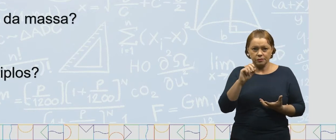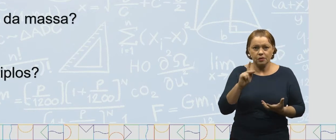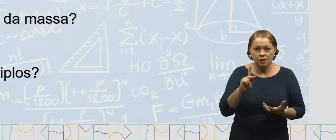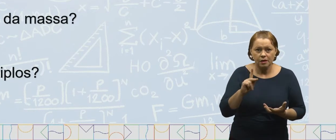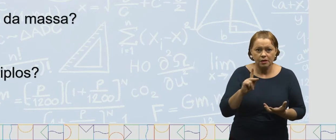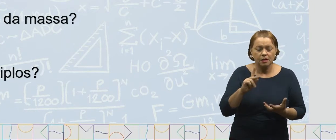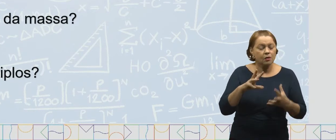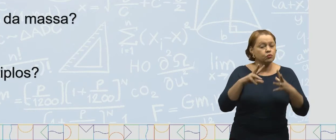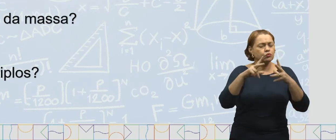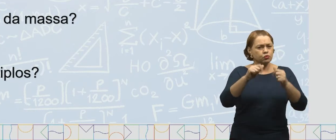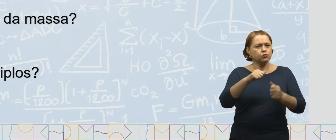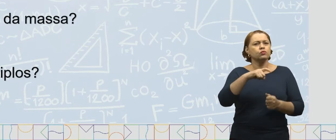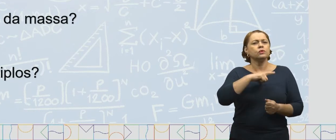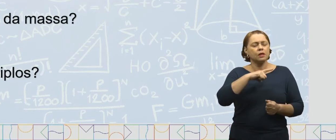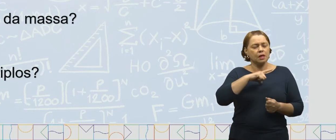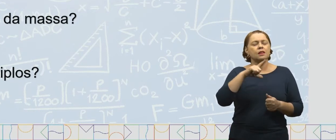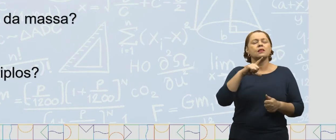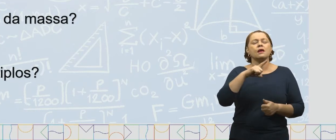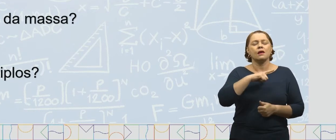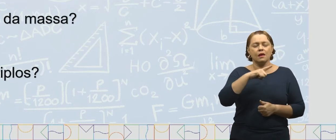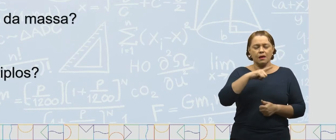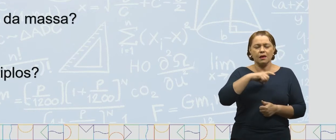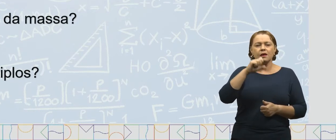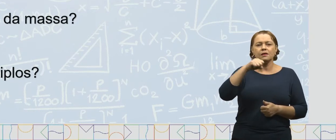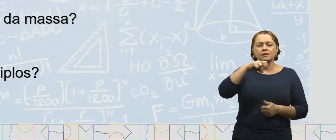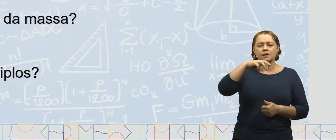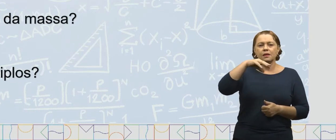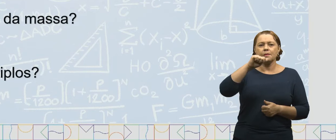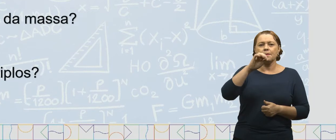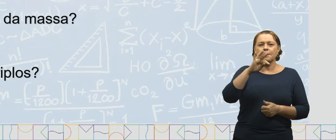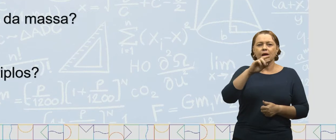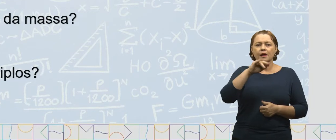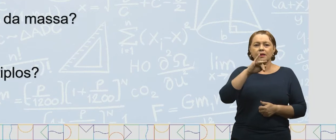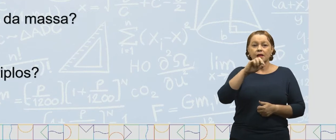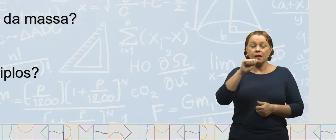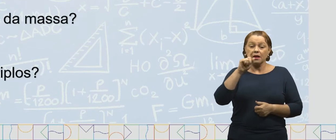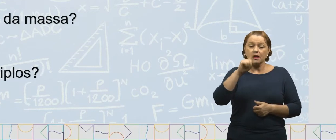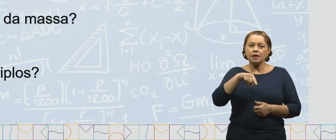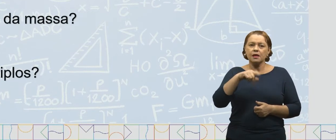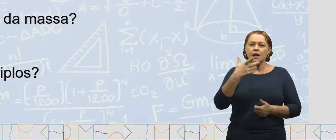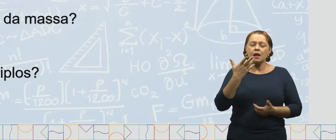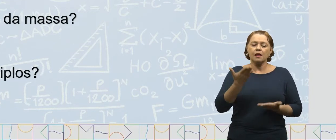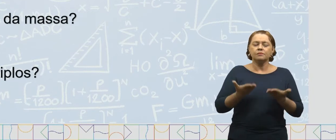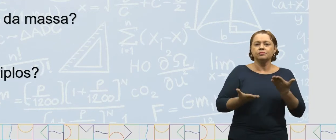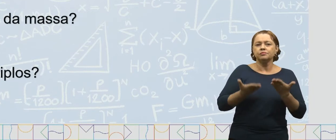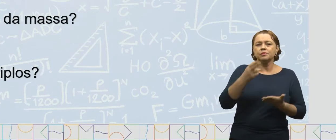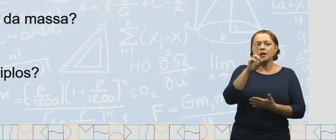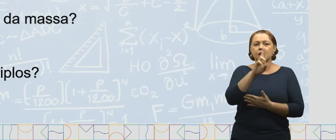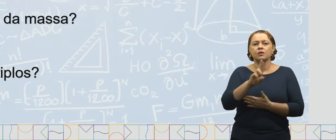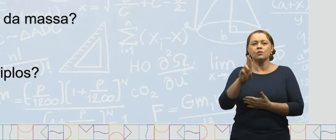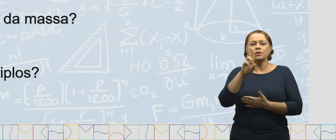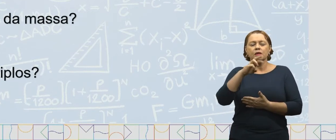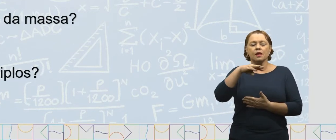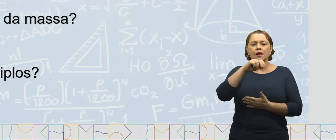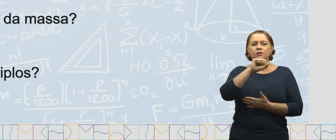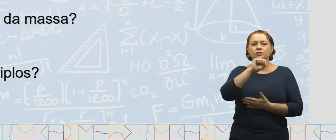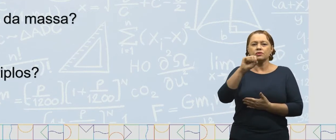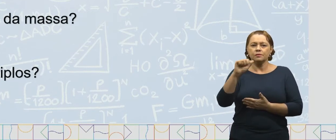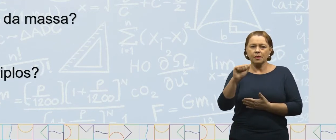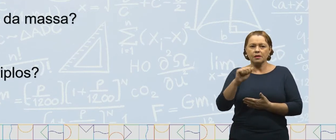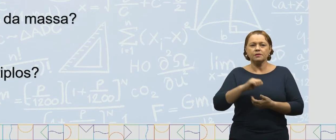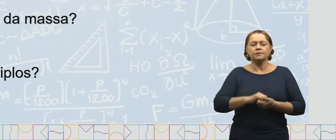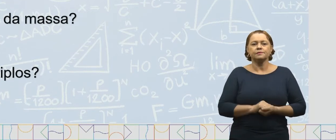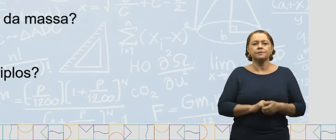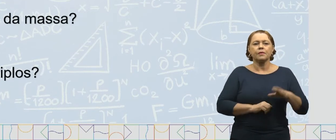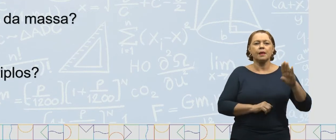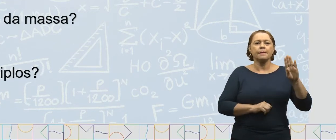Tudo o que existe tem matéria e essa matéria é medida em unidades de massa. Letra